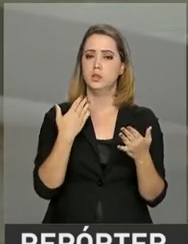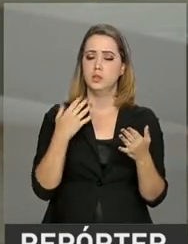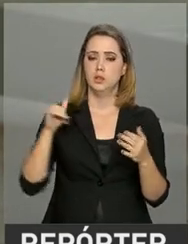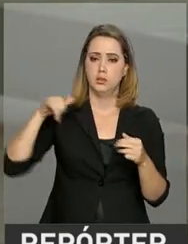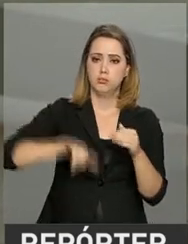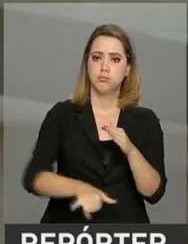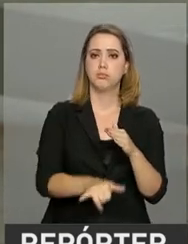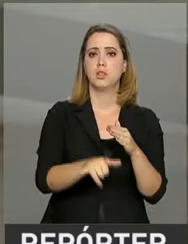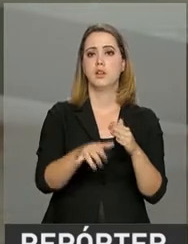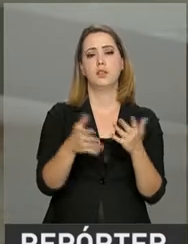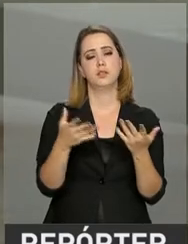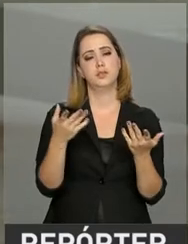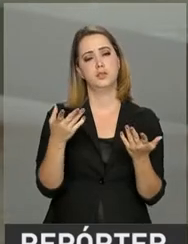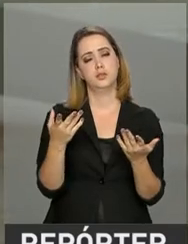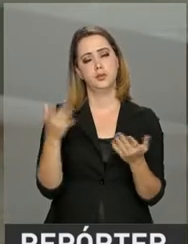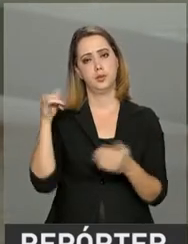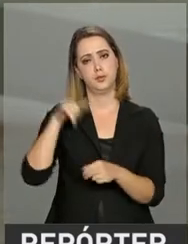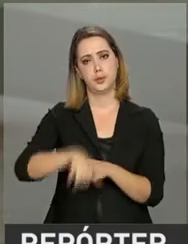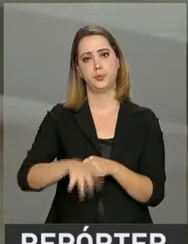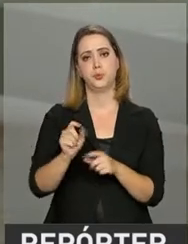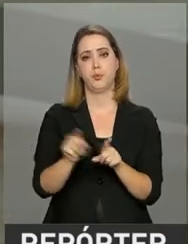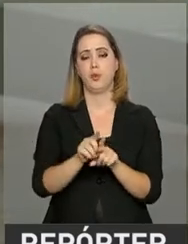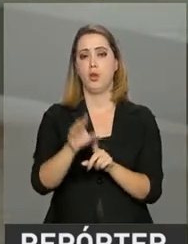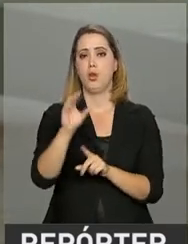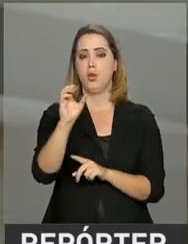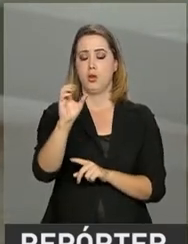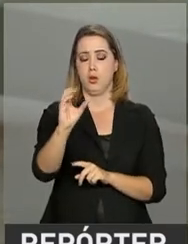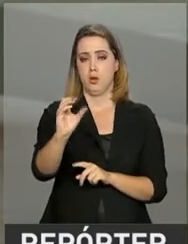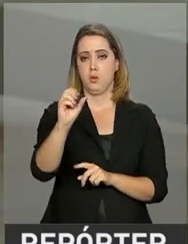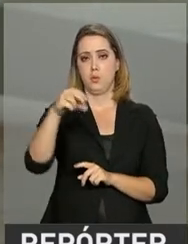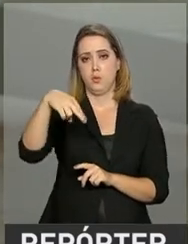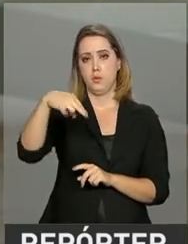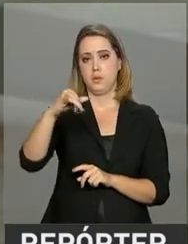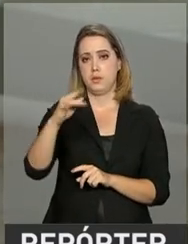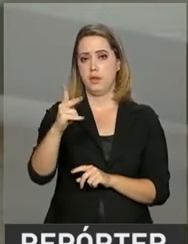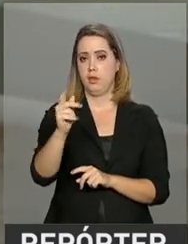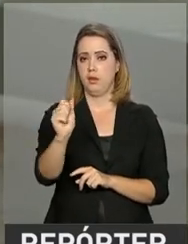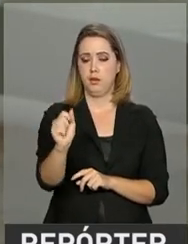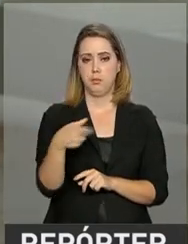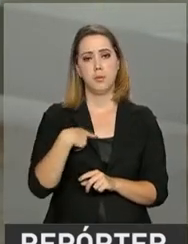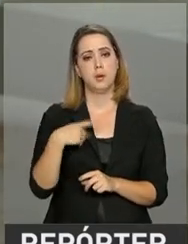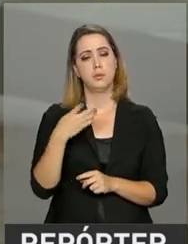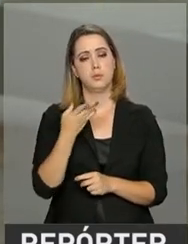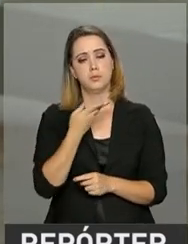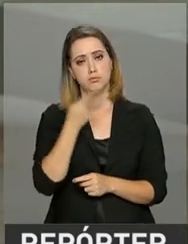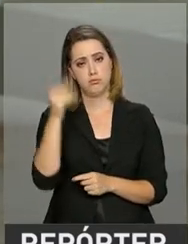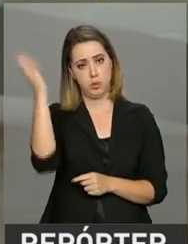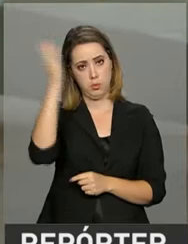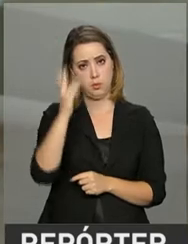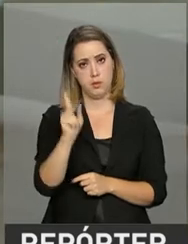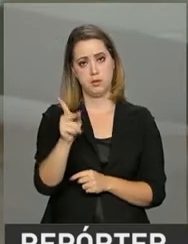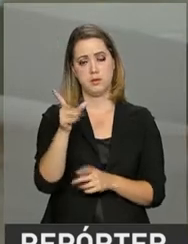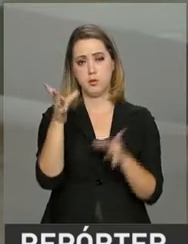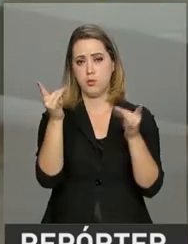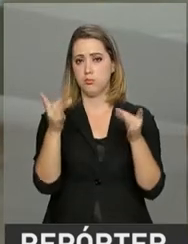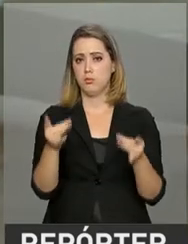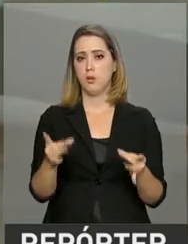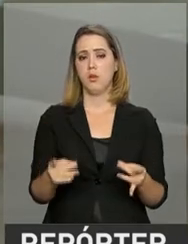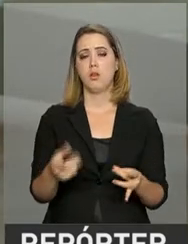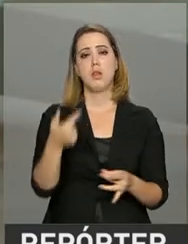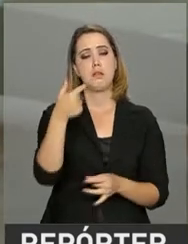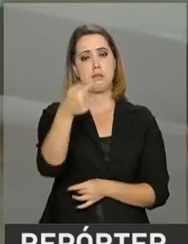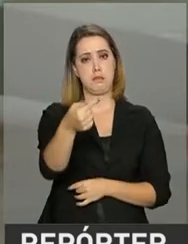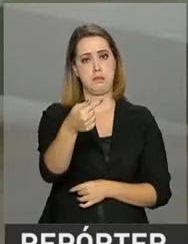aeronave o cenipa centro de investigação e prevenção de acidentes aéreos no brasil selecionou sete